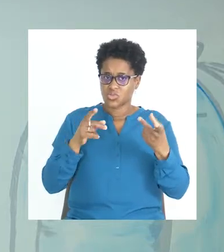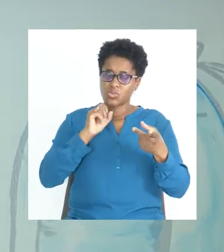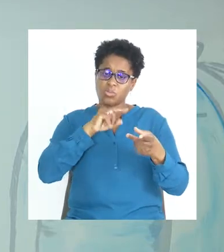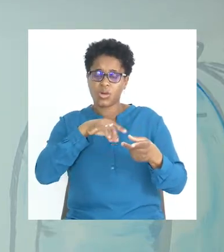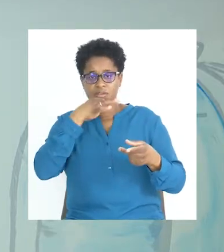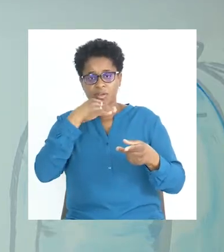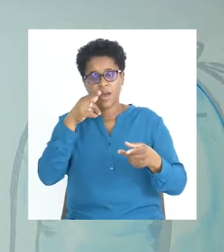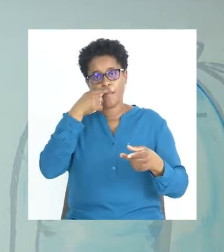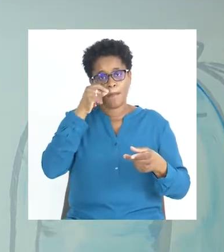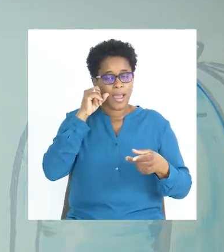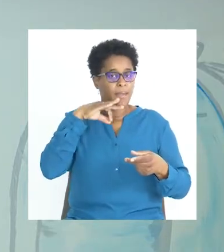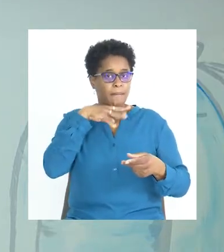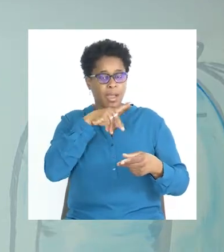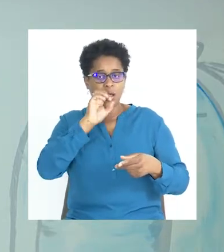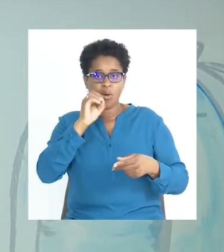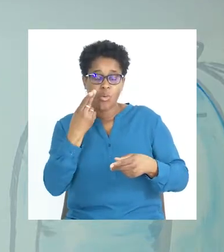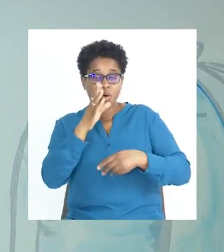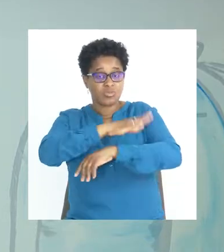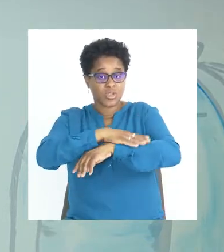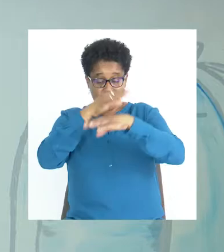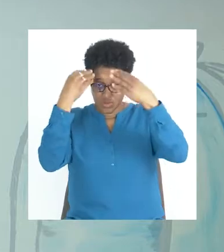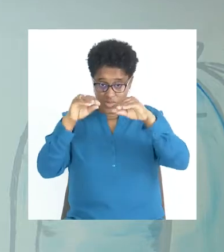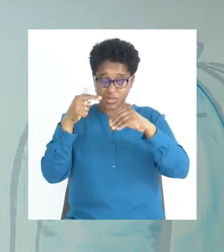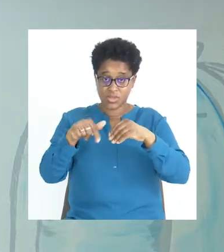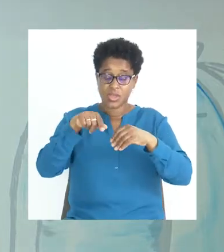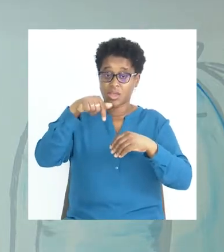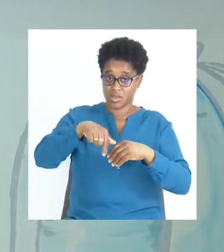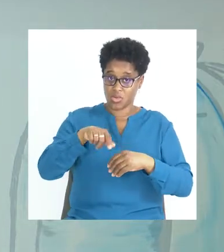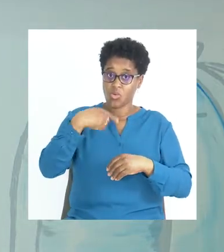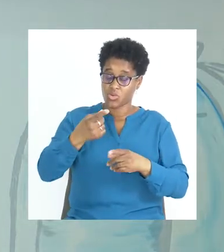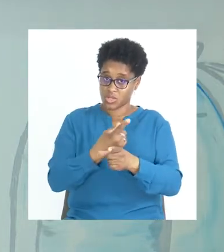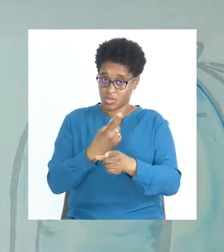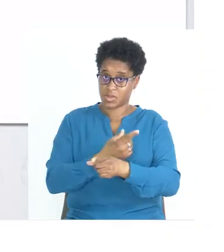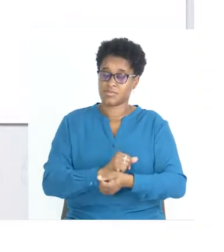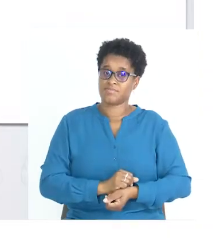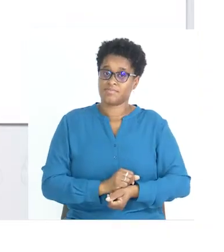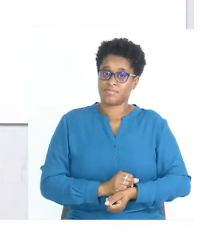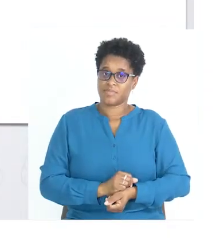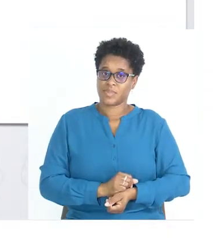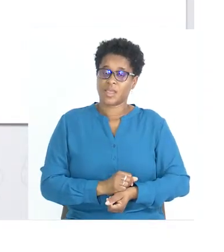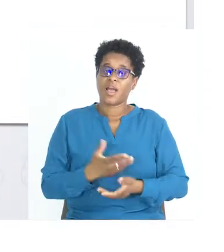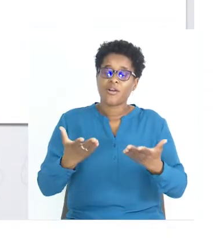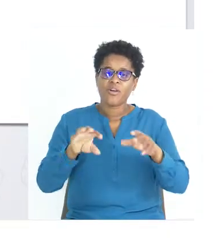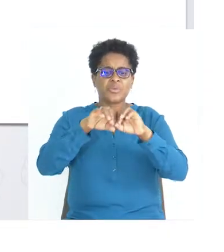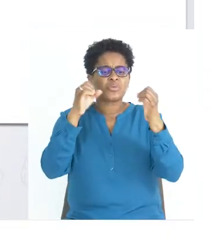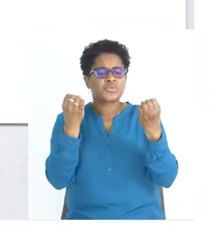mãe, com o pai ou os encarregados de educação. Ok? Então temos aqui esse outro elemento. Meio socioeconómico.